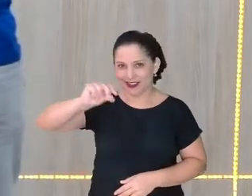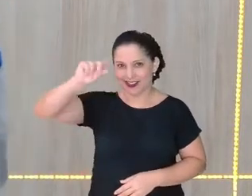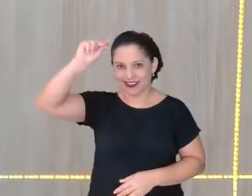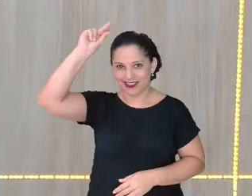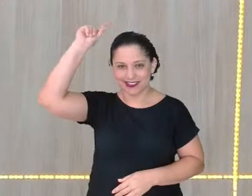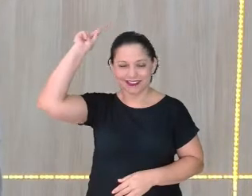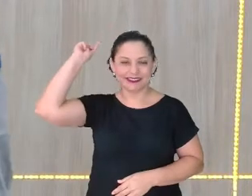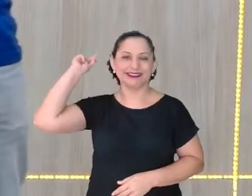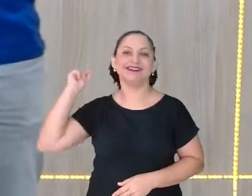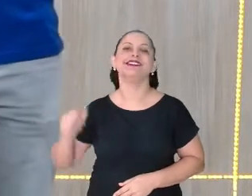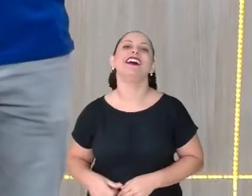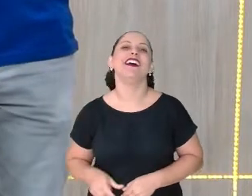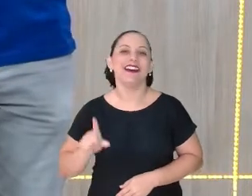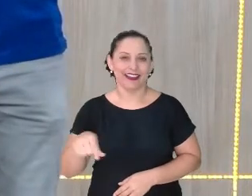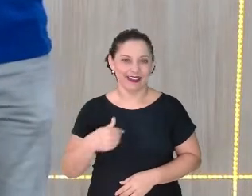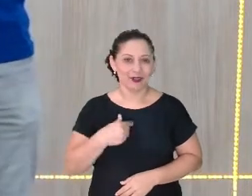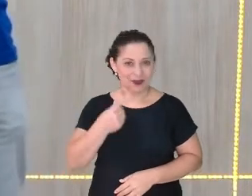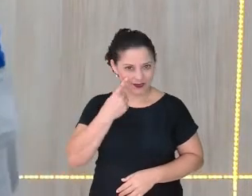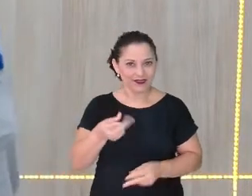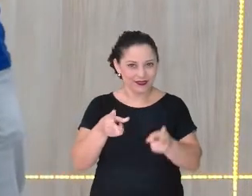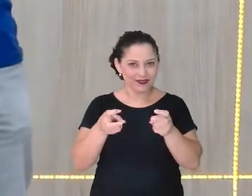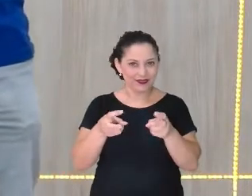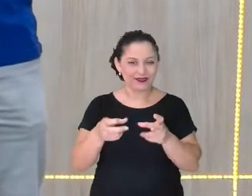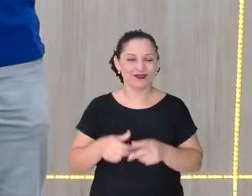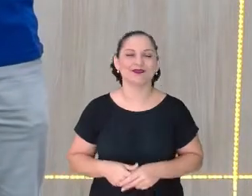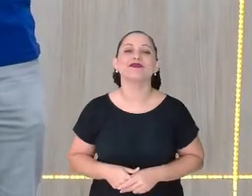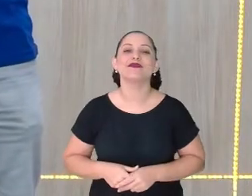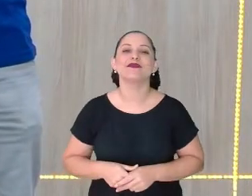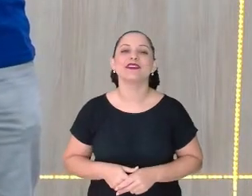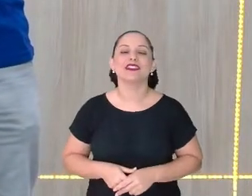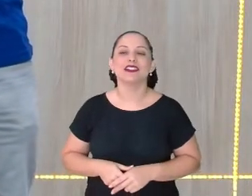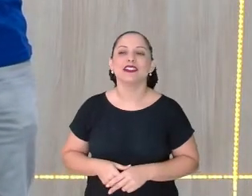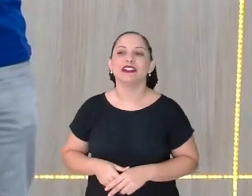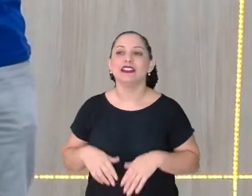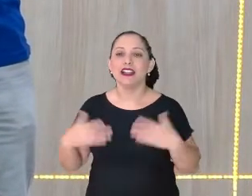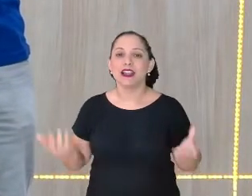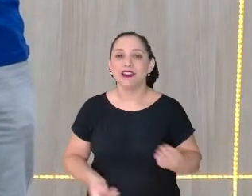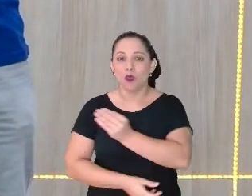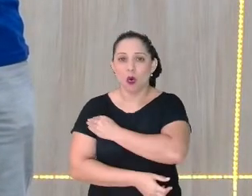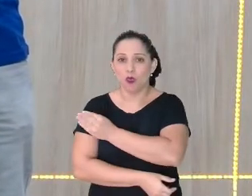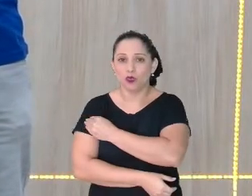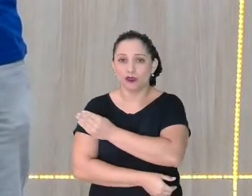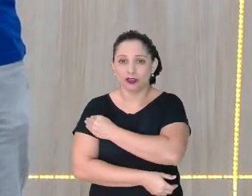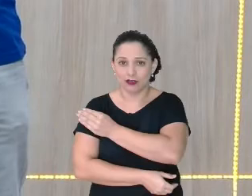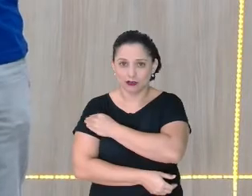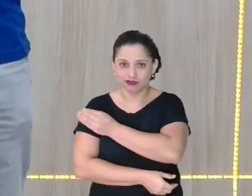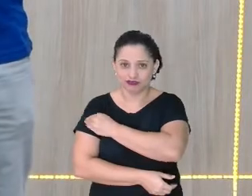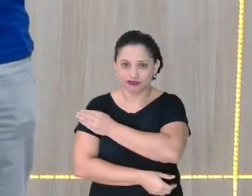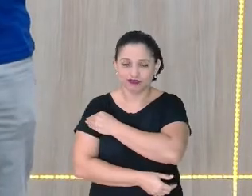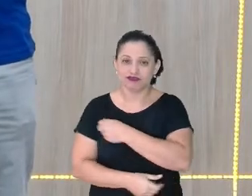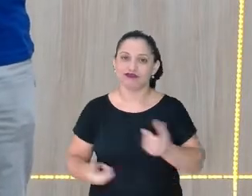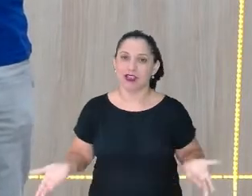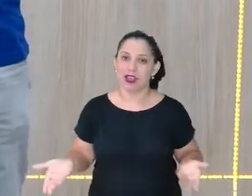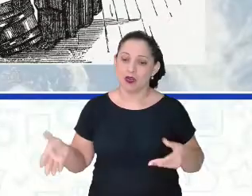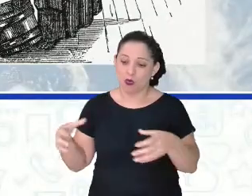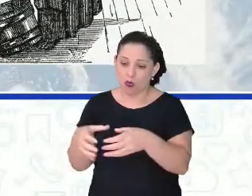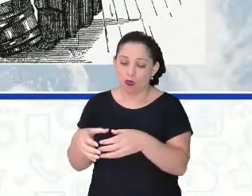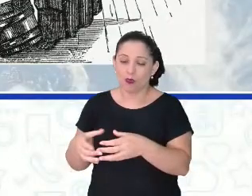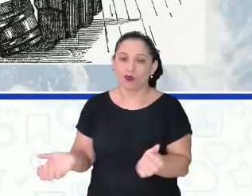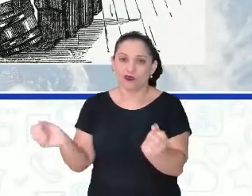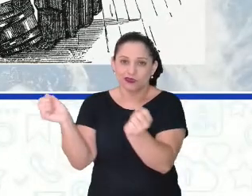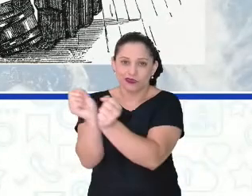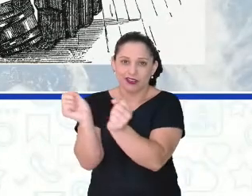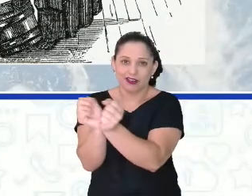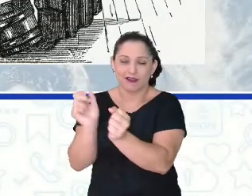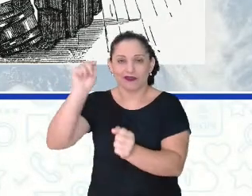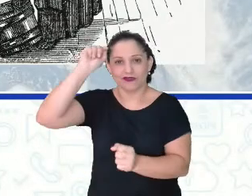Tá lembrando, né? Eu tô ligado do senhor, viu? E aí, veja, o algodão, tá aí os escravos africanos trabalhando, né,